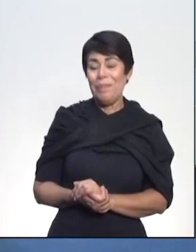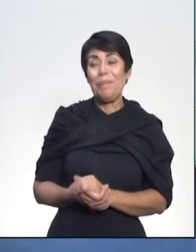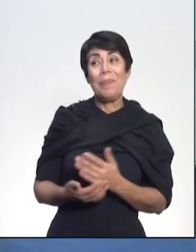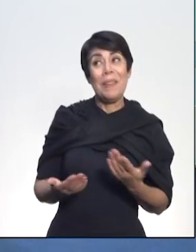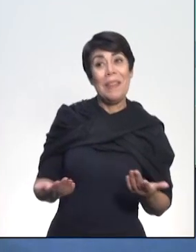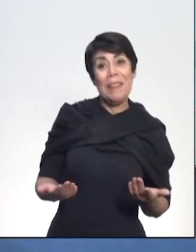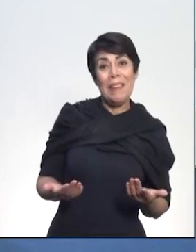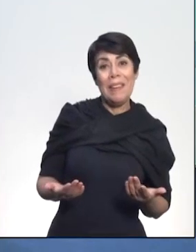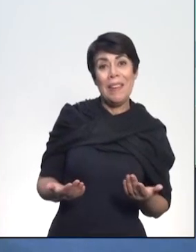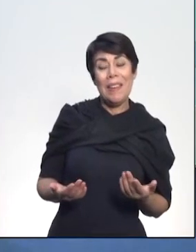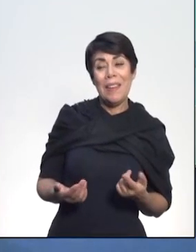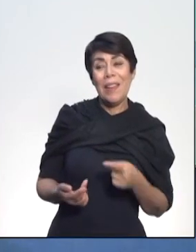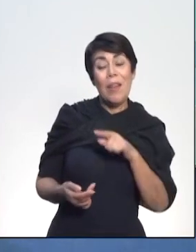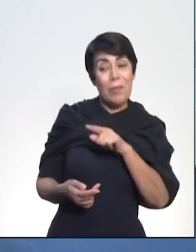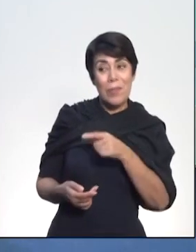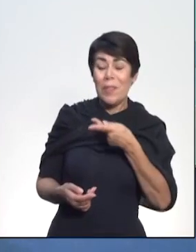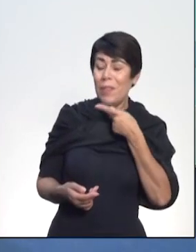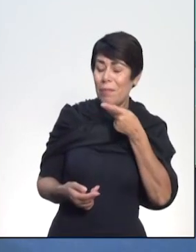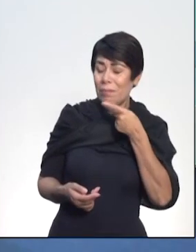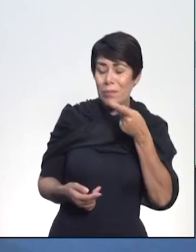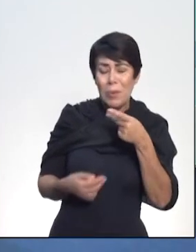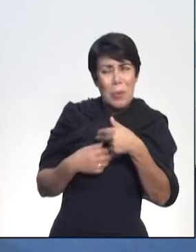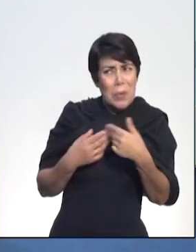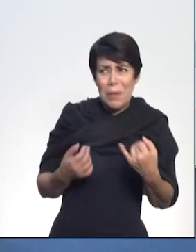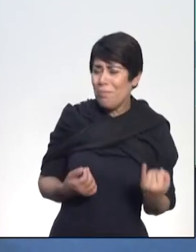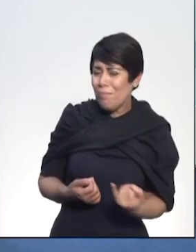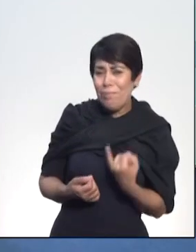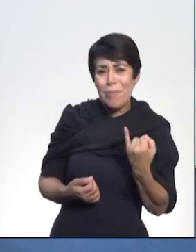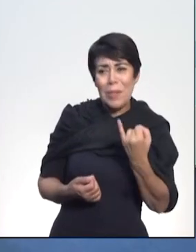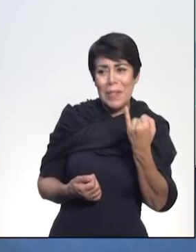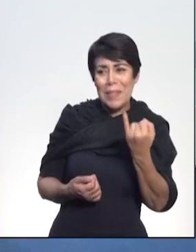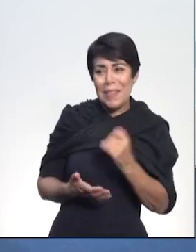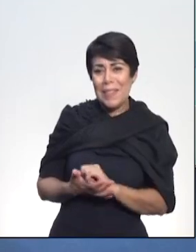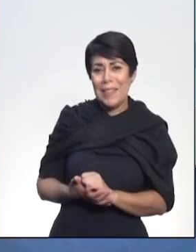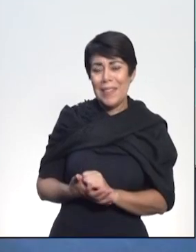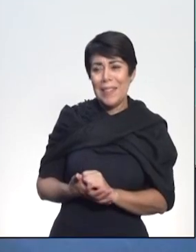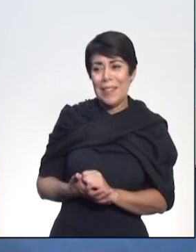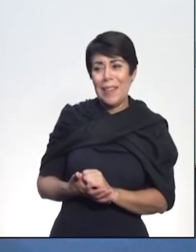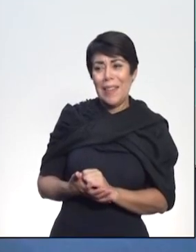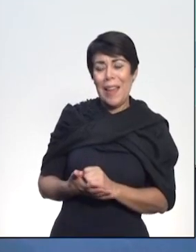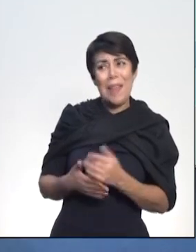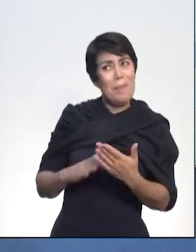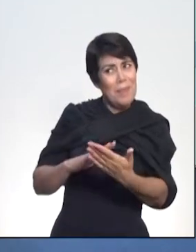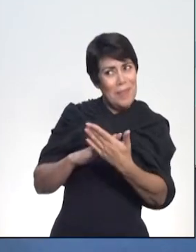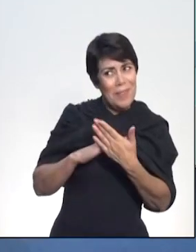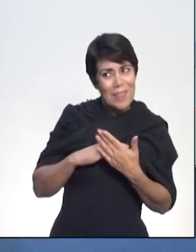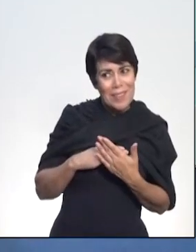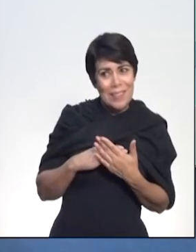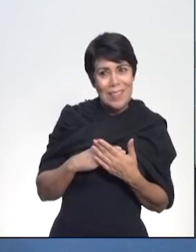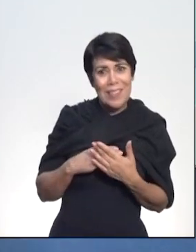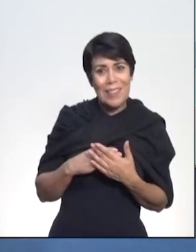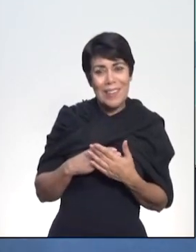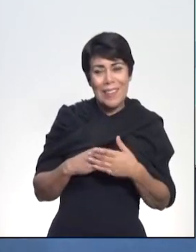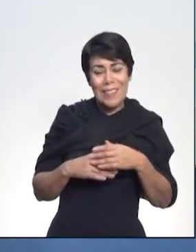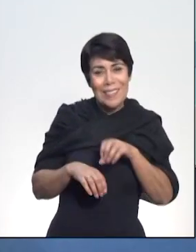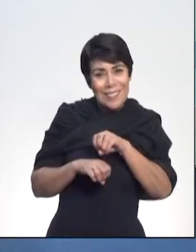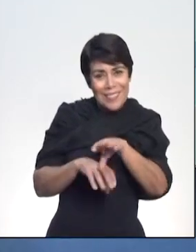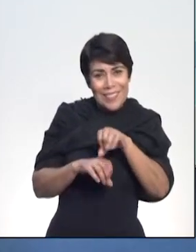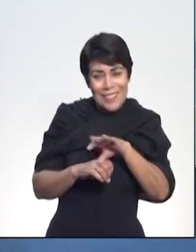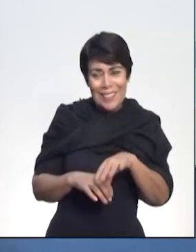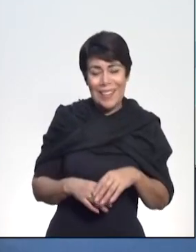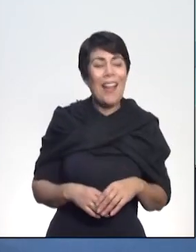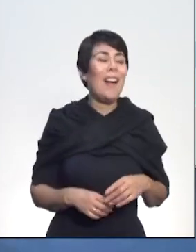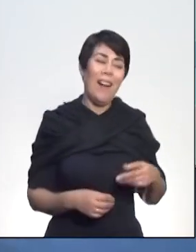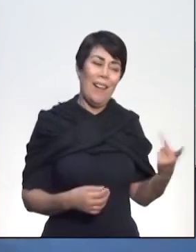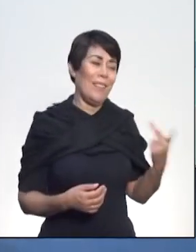Mídias. Você fez observações importantíssimas, me colocou aqui quase numa saia justa, né, perguntando. Estamos aqui para